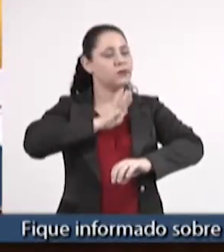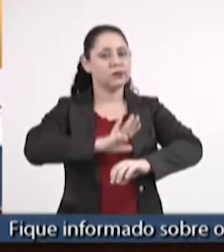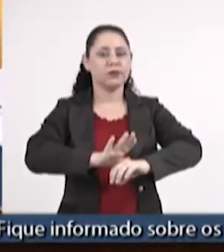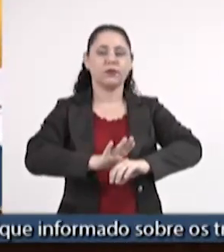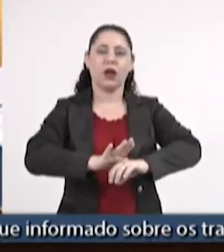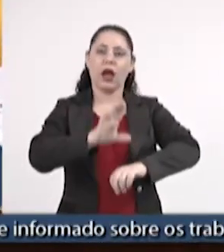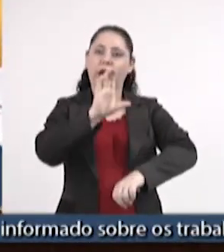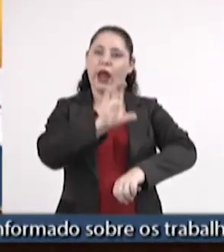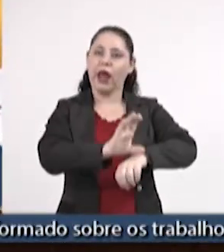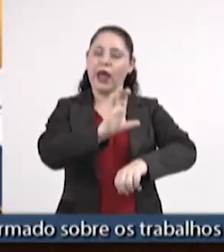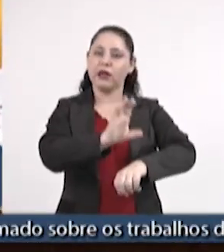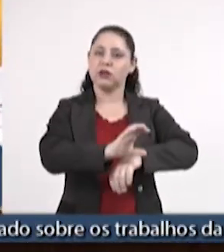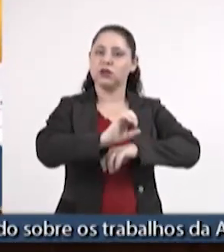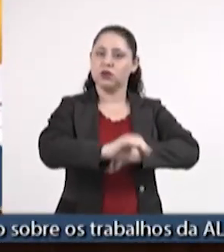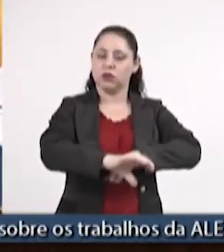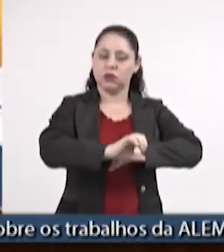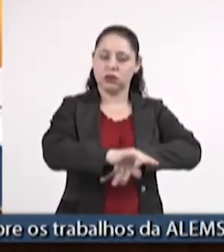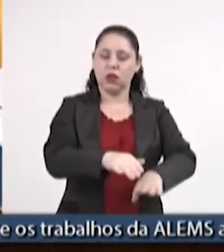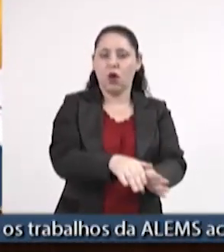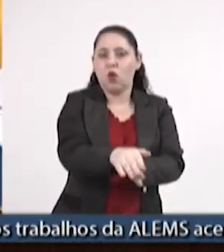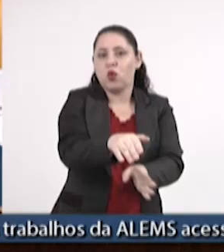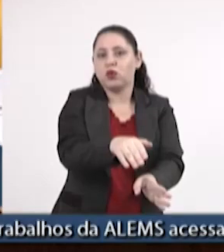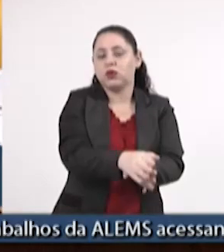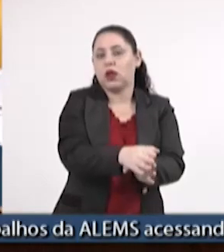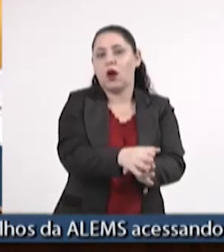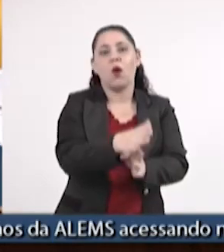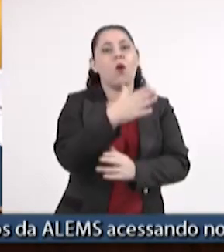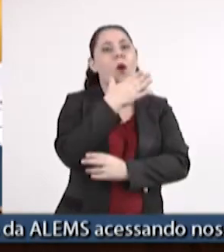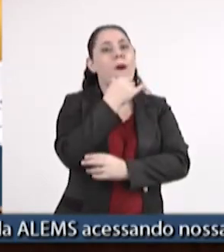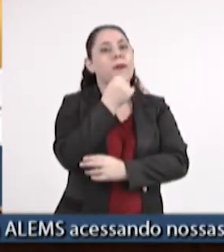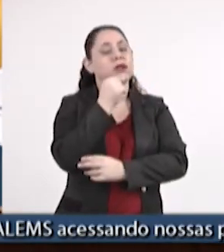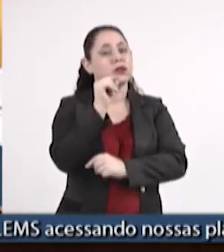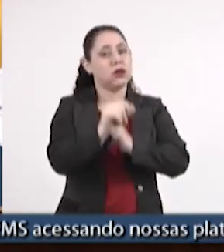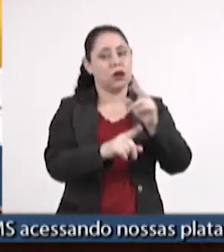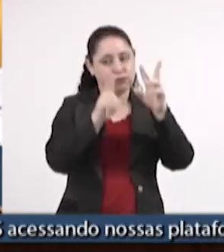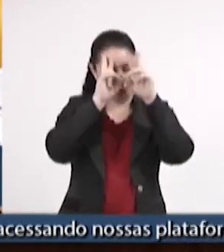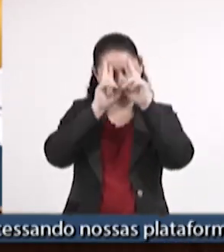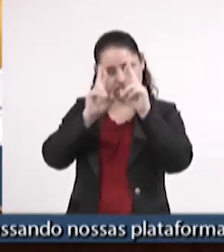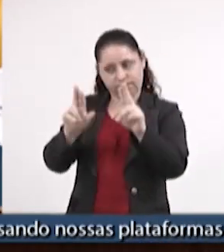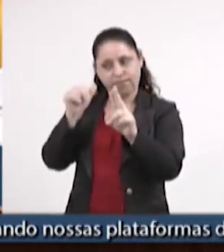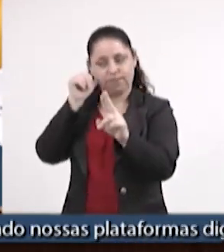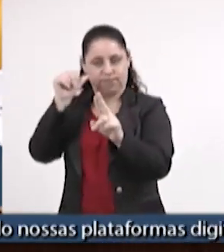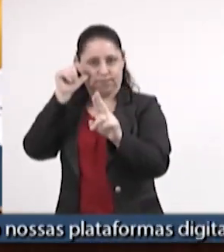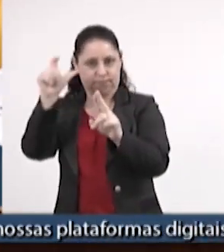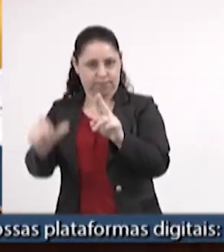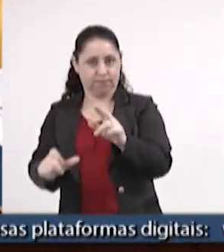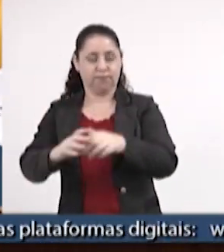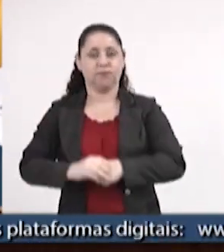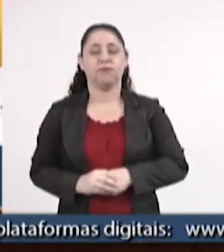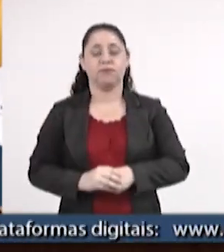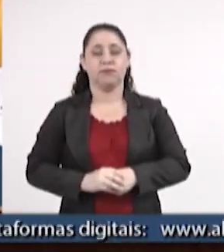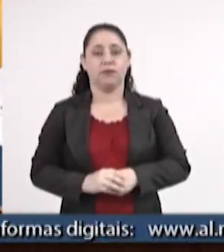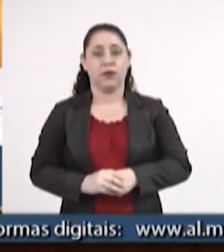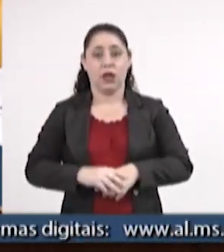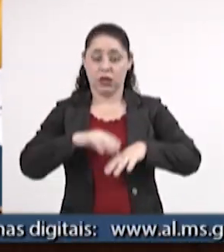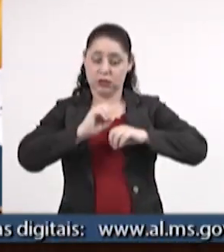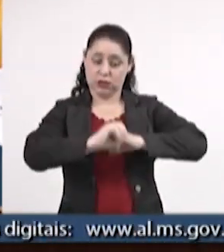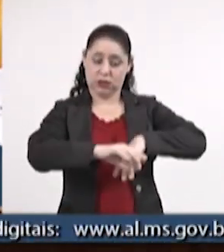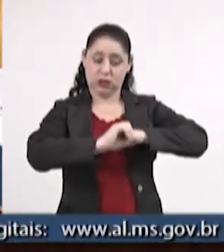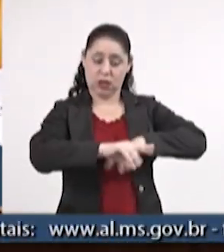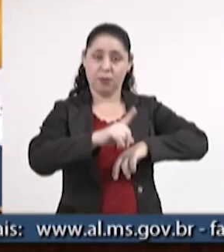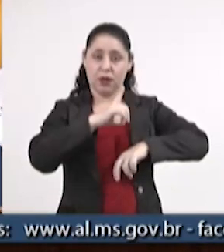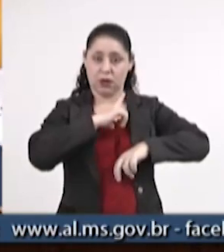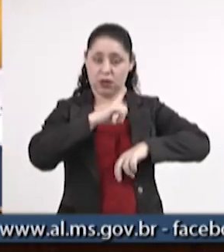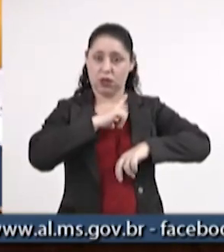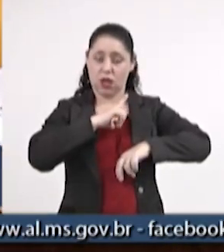na creche, educar, né, os meninos para que respeitem as meninas, educar para que